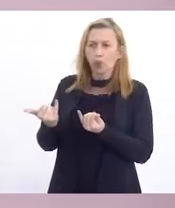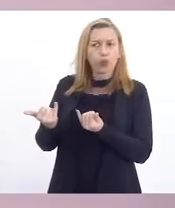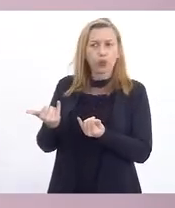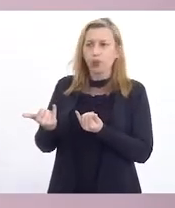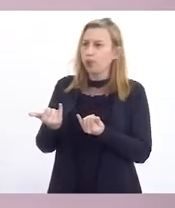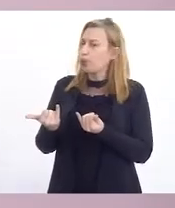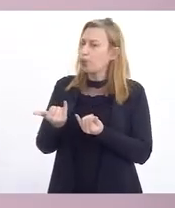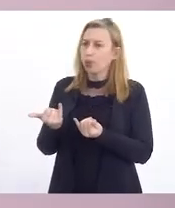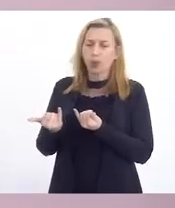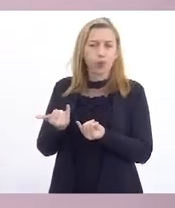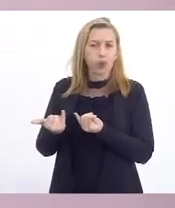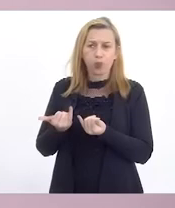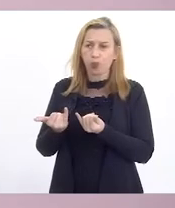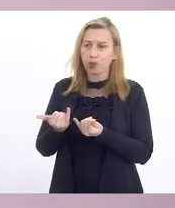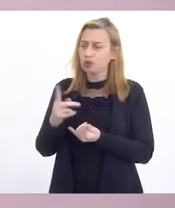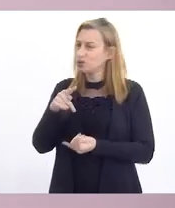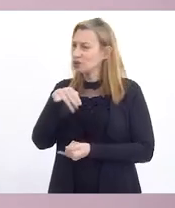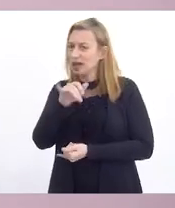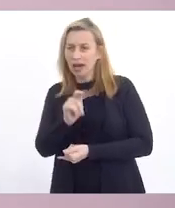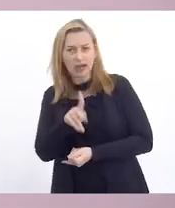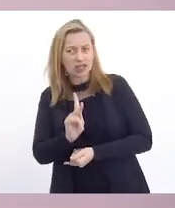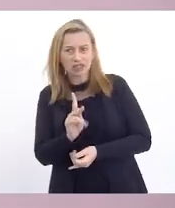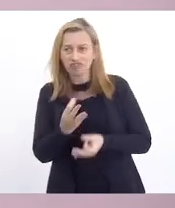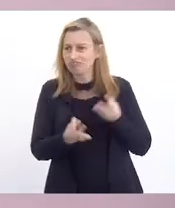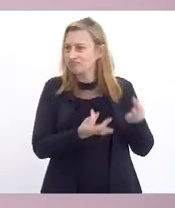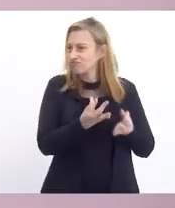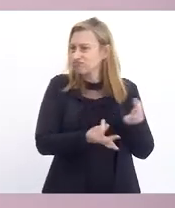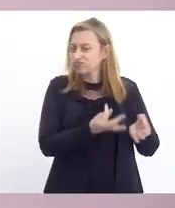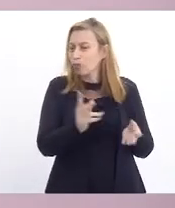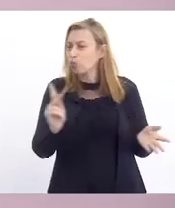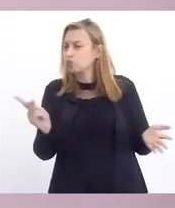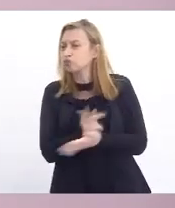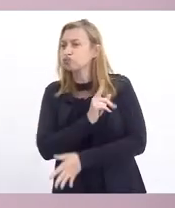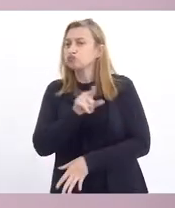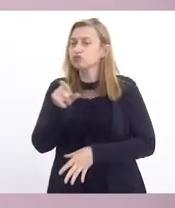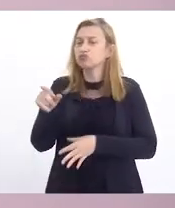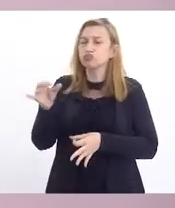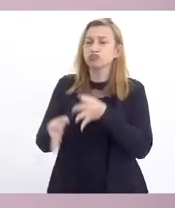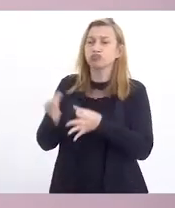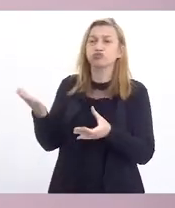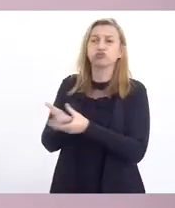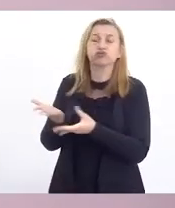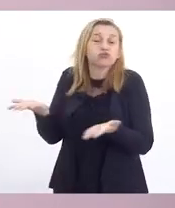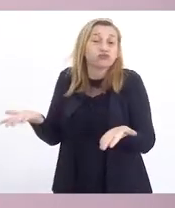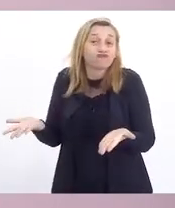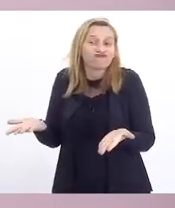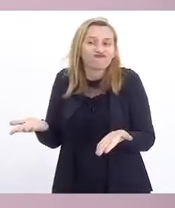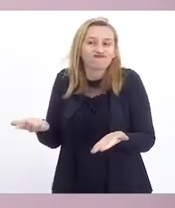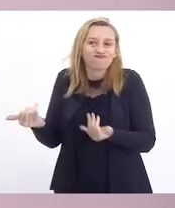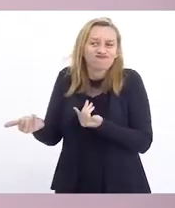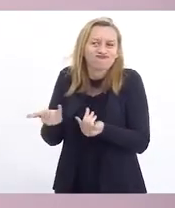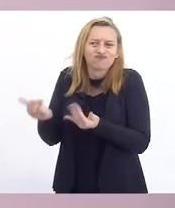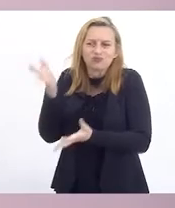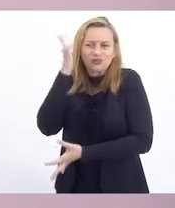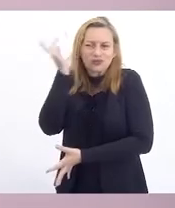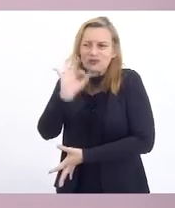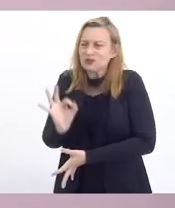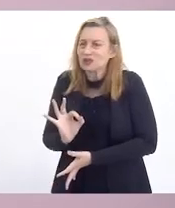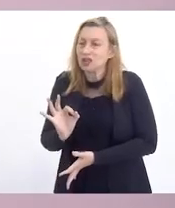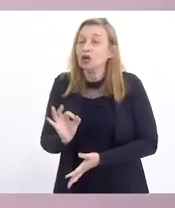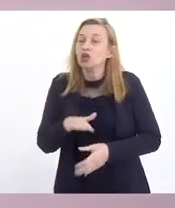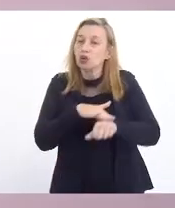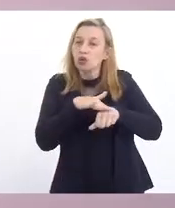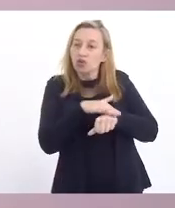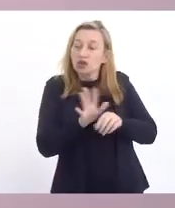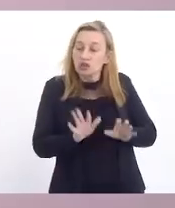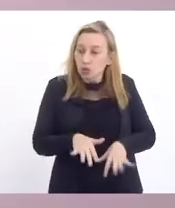tenho informação dos TACs, das tratativas do que está ocorrendo, das ações judiciais. Não tenho. Então, quando eu converso com